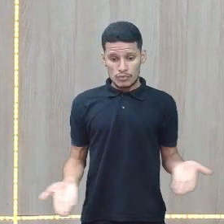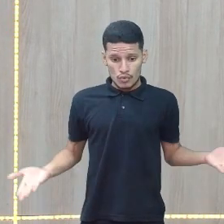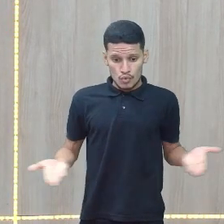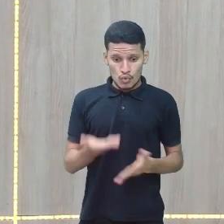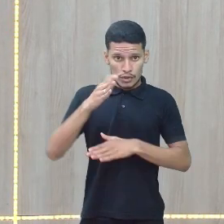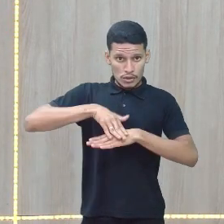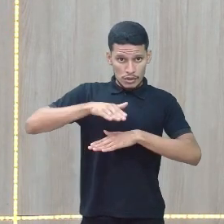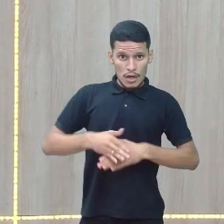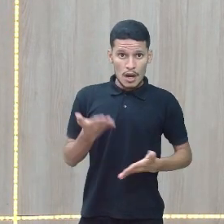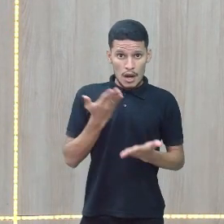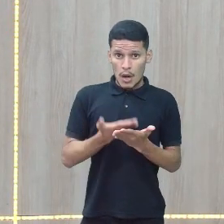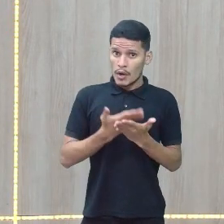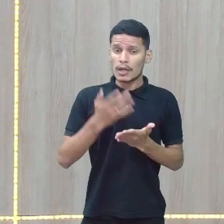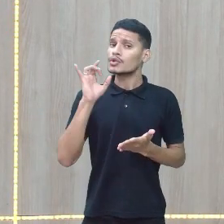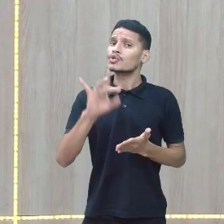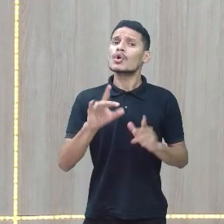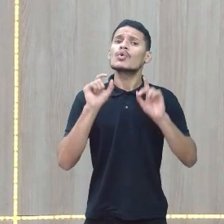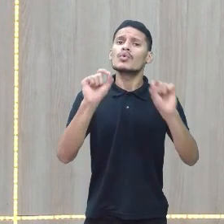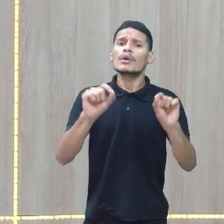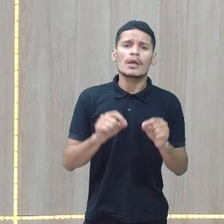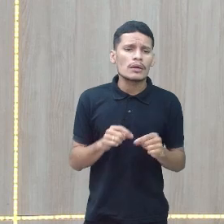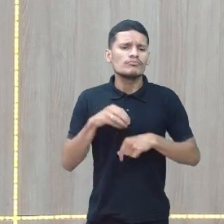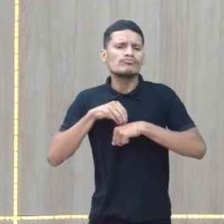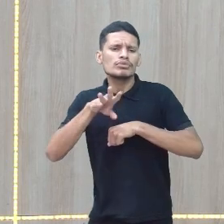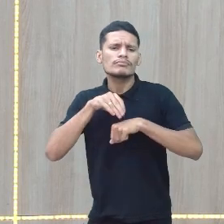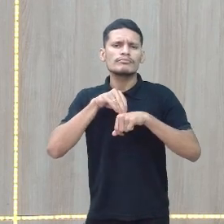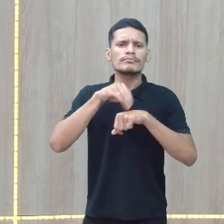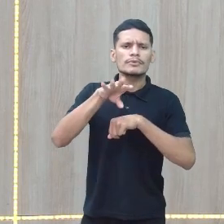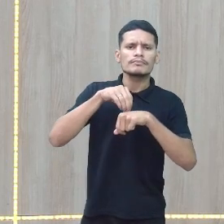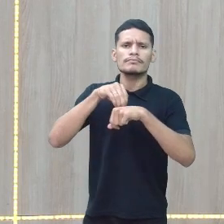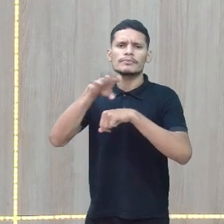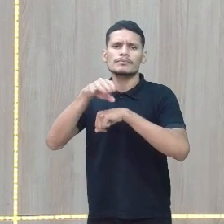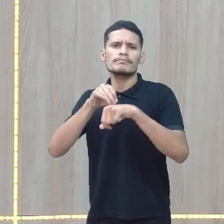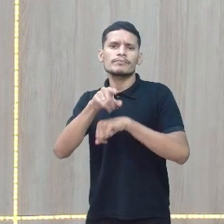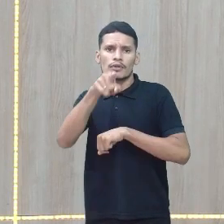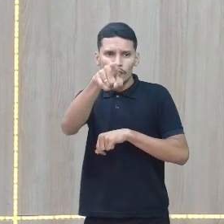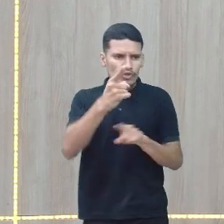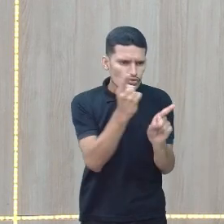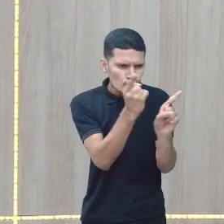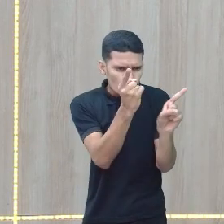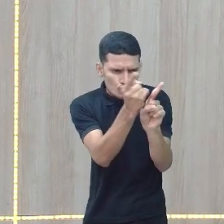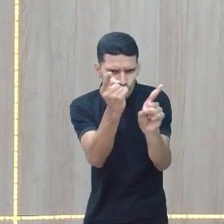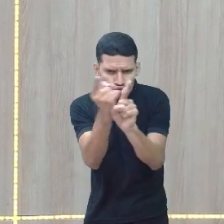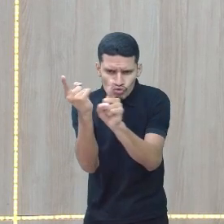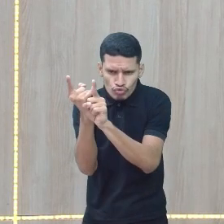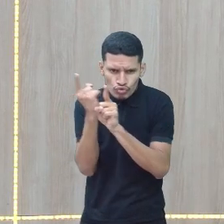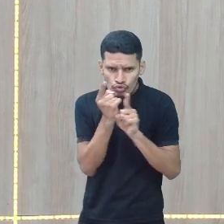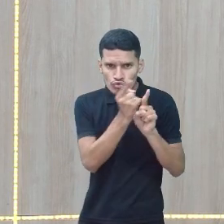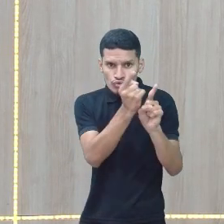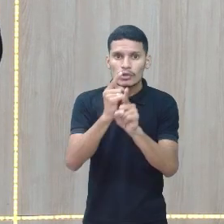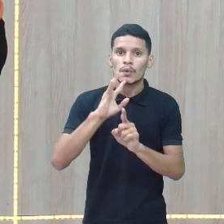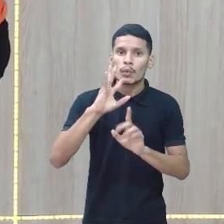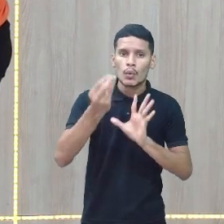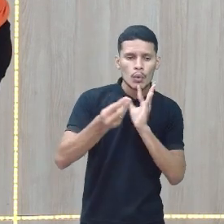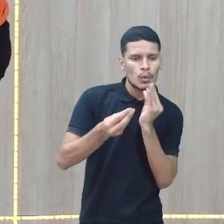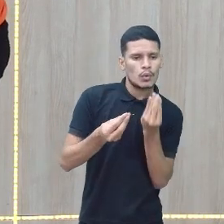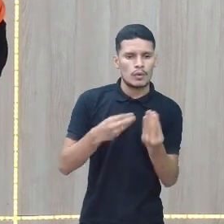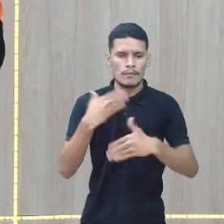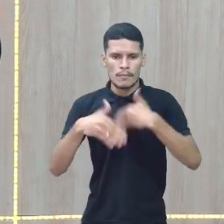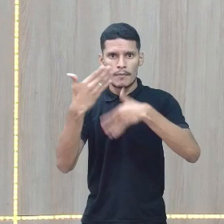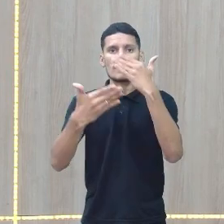aula apenas damos as pistas para você começar a descobrir, construir esse conhecimento.